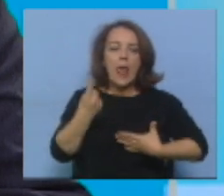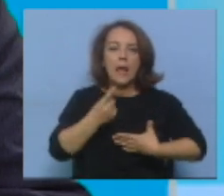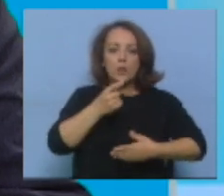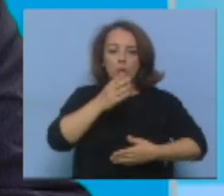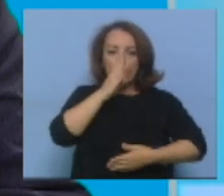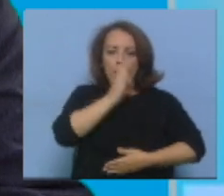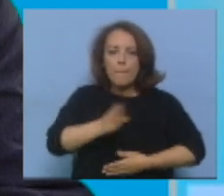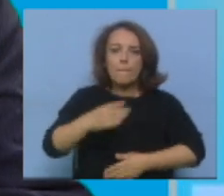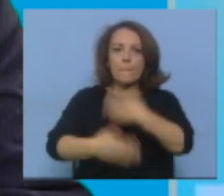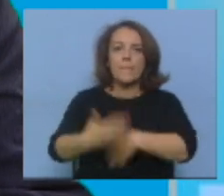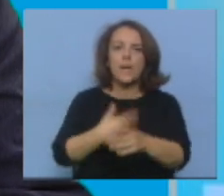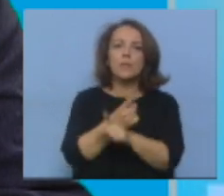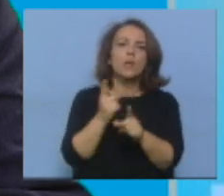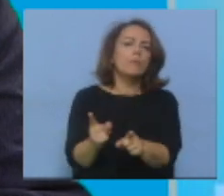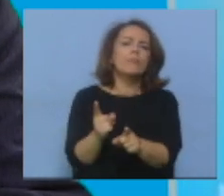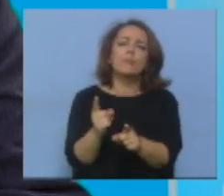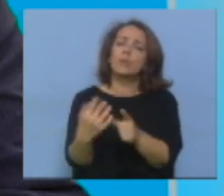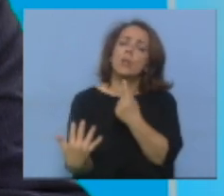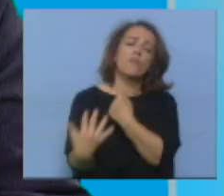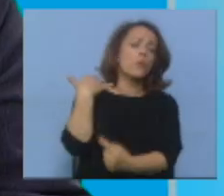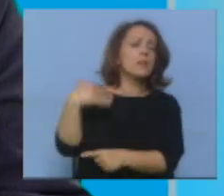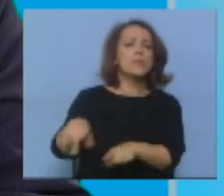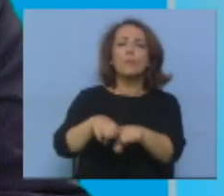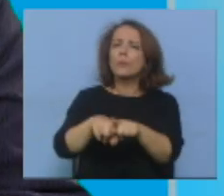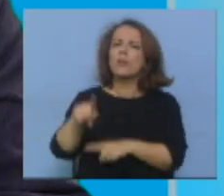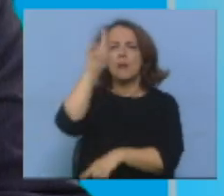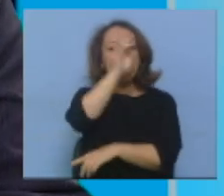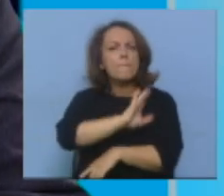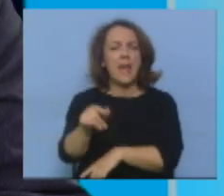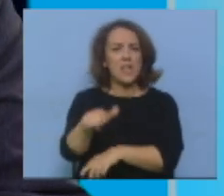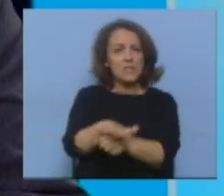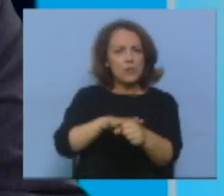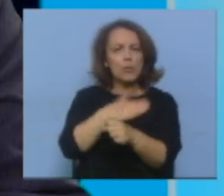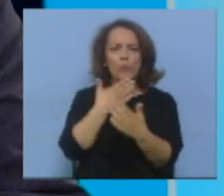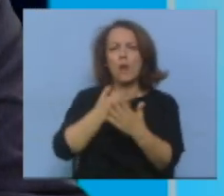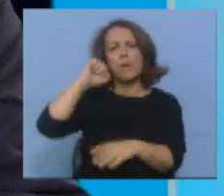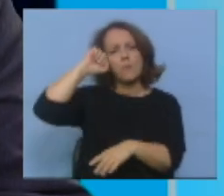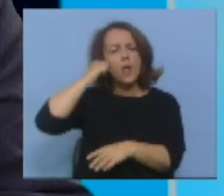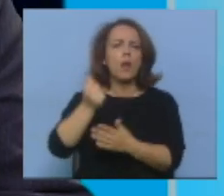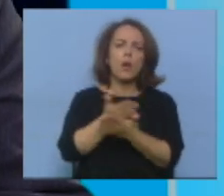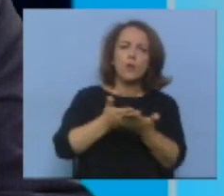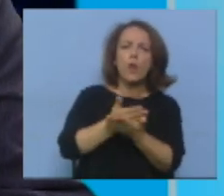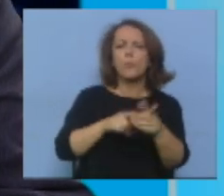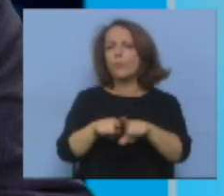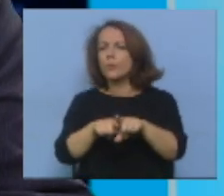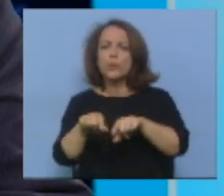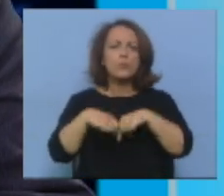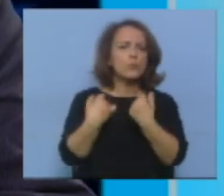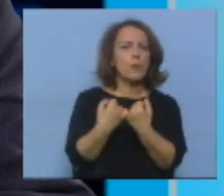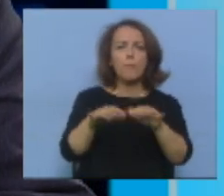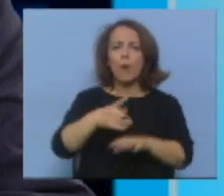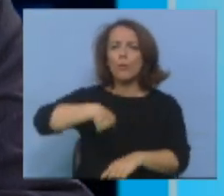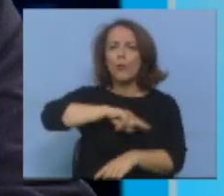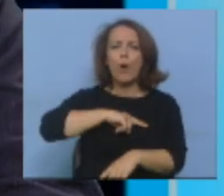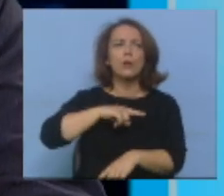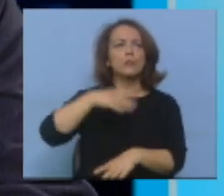implicações políticas. Temos de ser realistas, tem custos económicos, políticos, sociais, não é? Mas nós não podemos